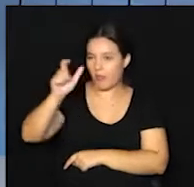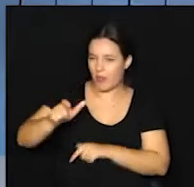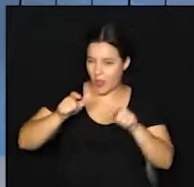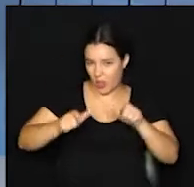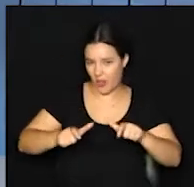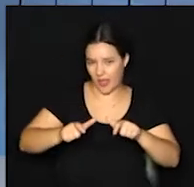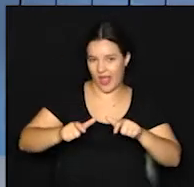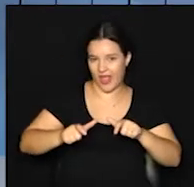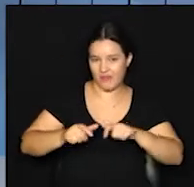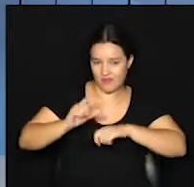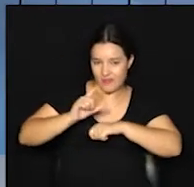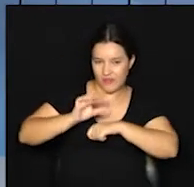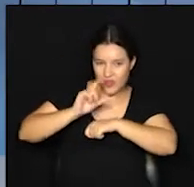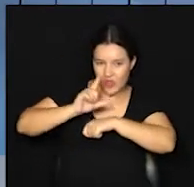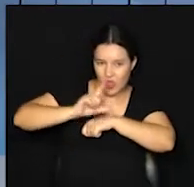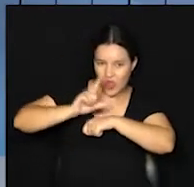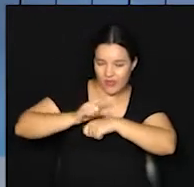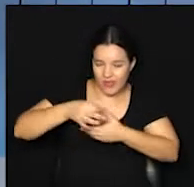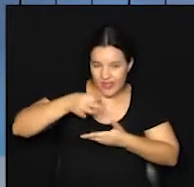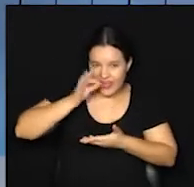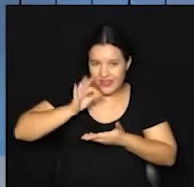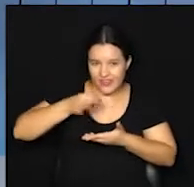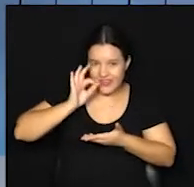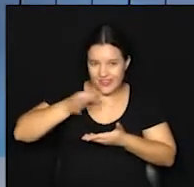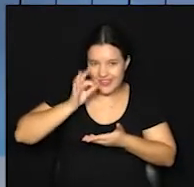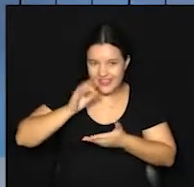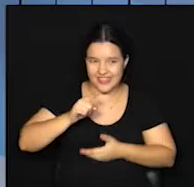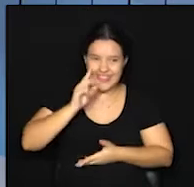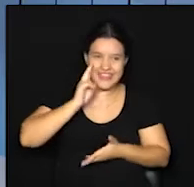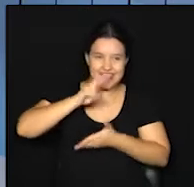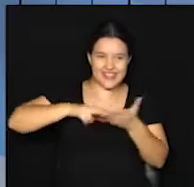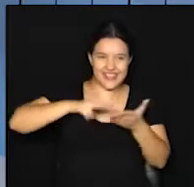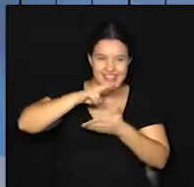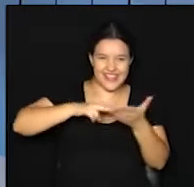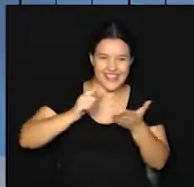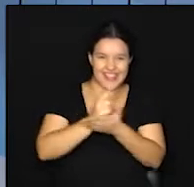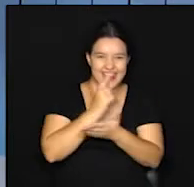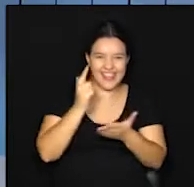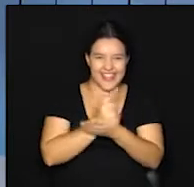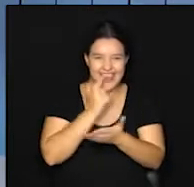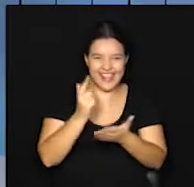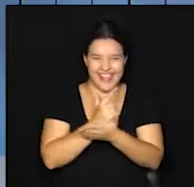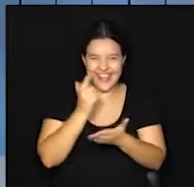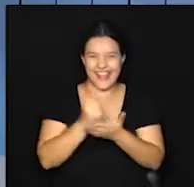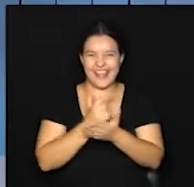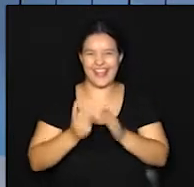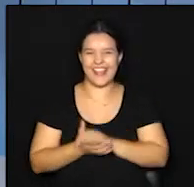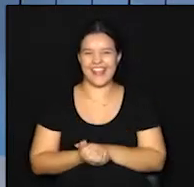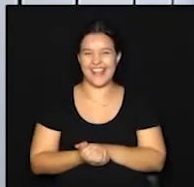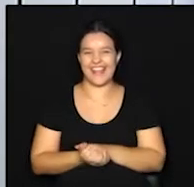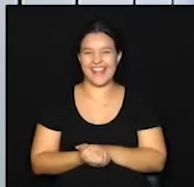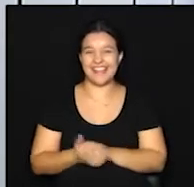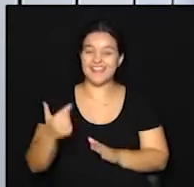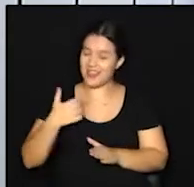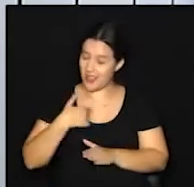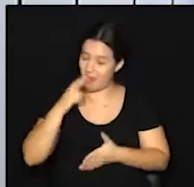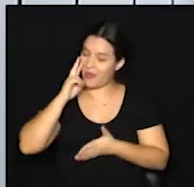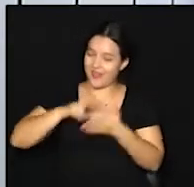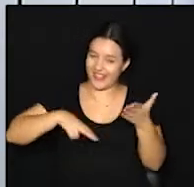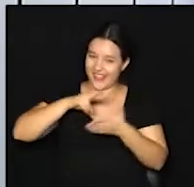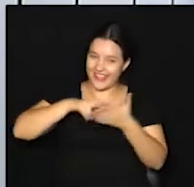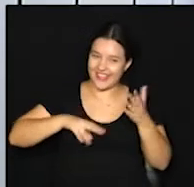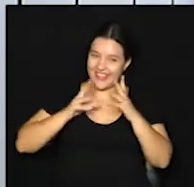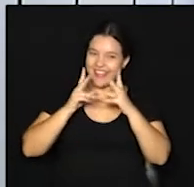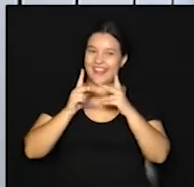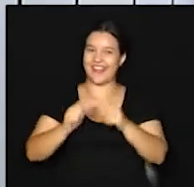cafeteria. Exatamente. Eita, você leu o livro todinho, hein? Tá dando spoiler do meu livro. Então, eu fiz a tarefa de casa,